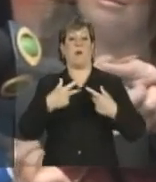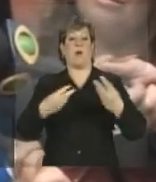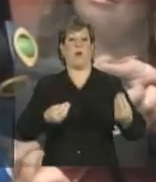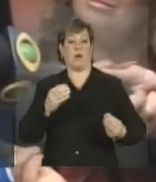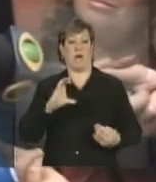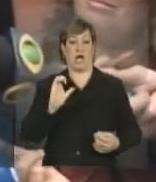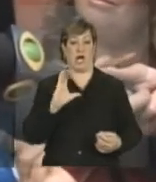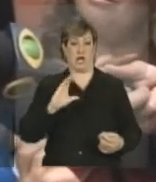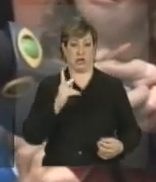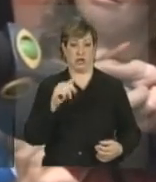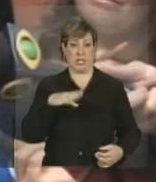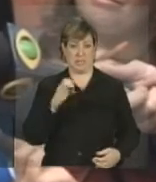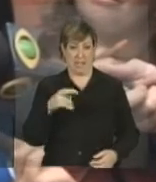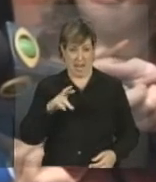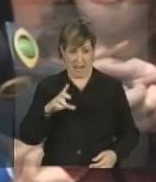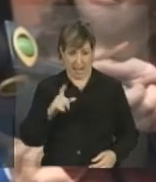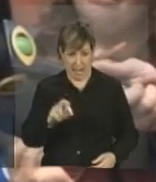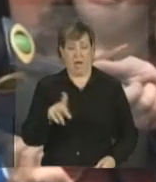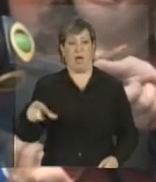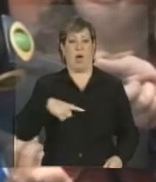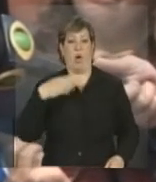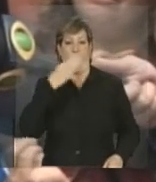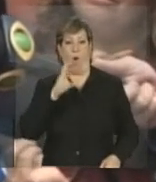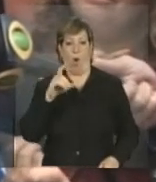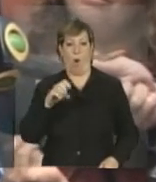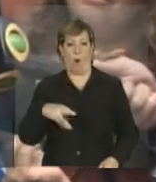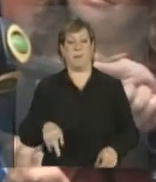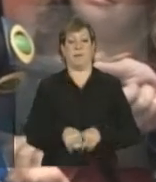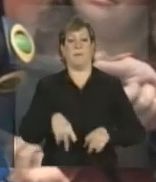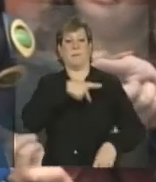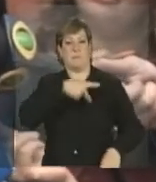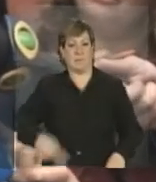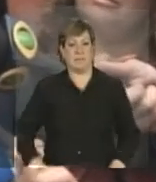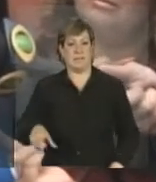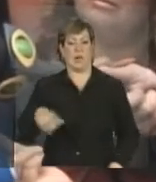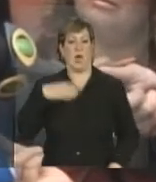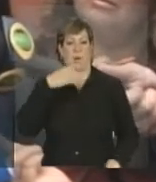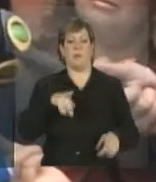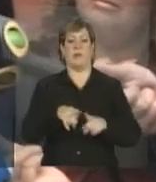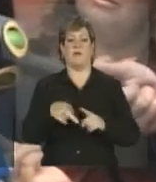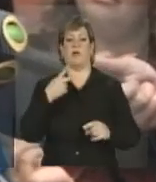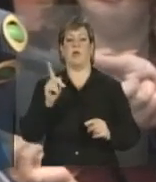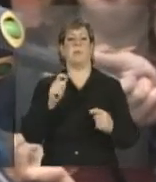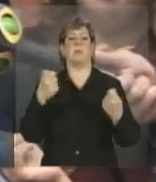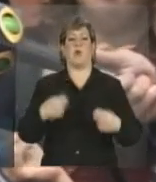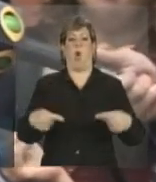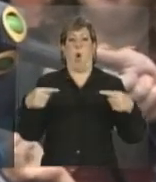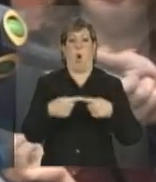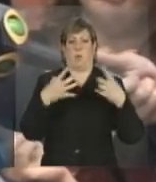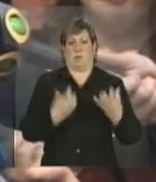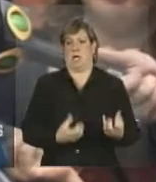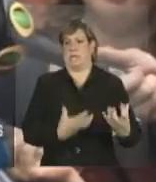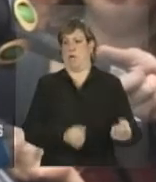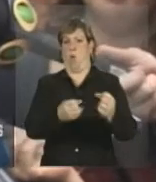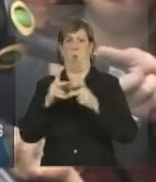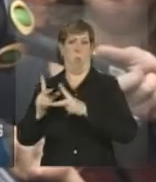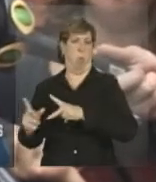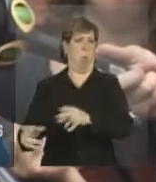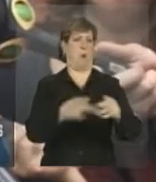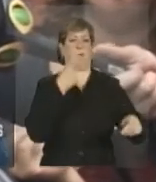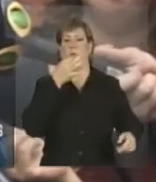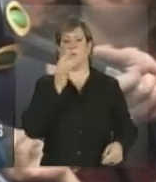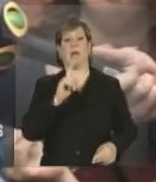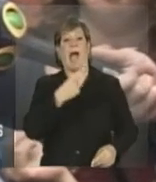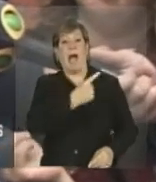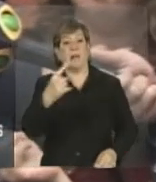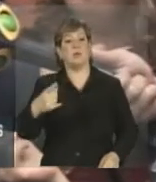chanceler da Colômbia, o próprio presidente Santos, não há necessidade de se concordar sobre absolutamente todos os temas, o importante é